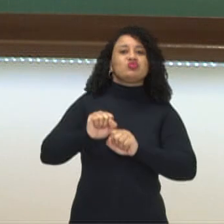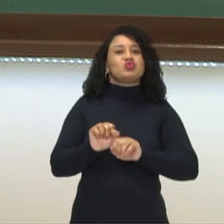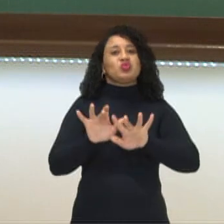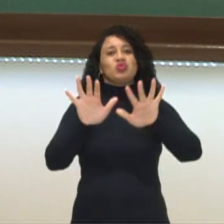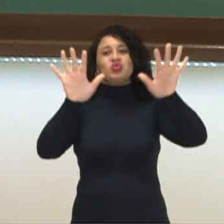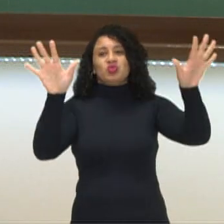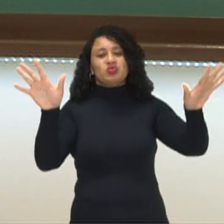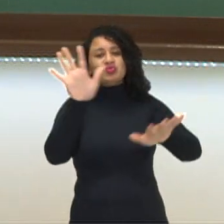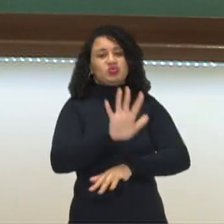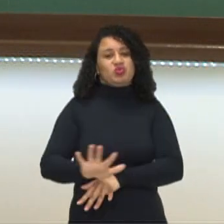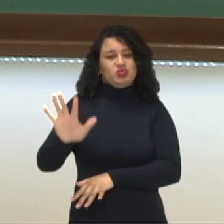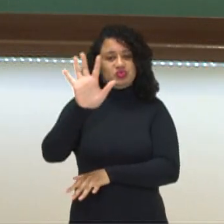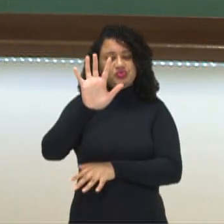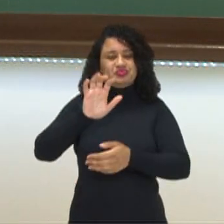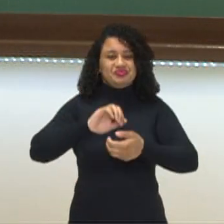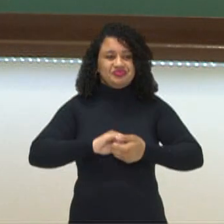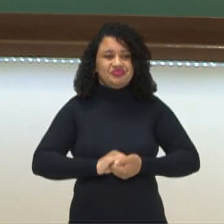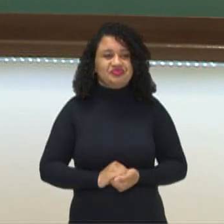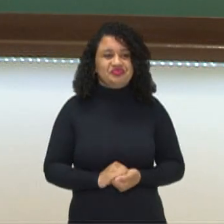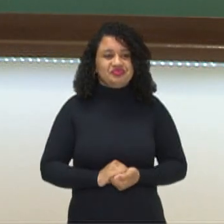né?